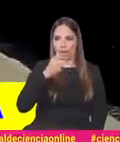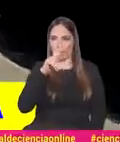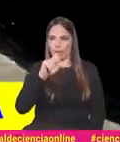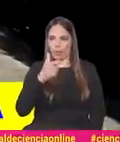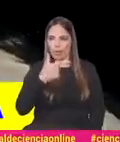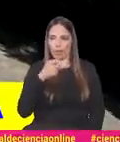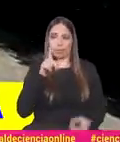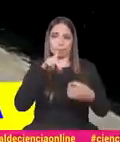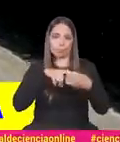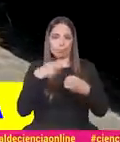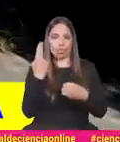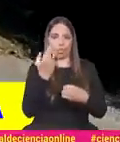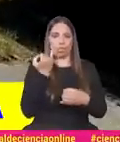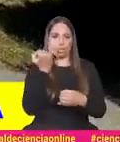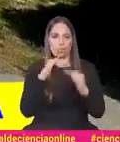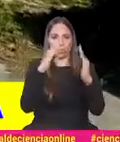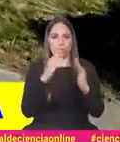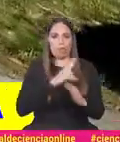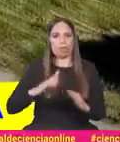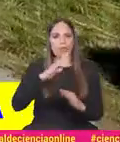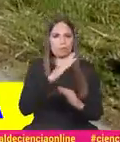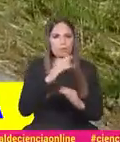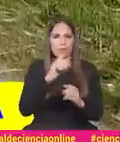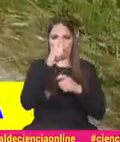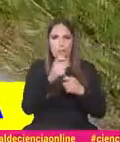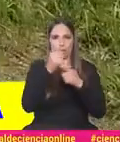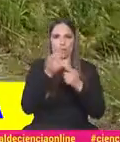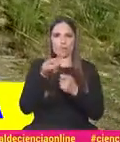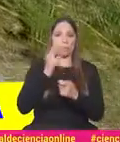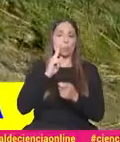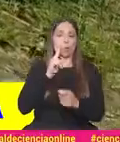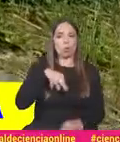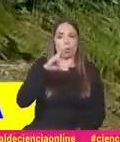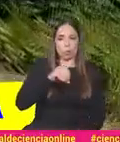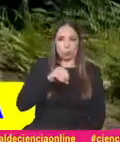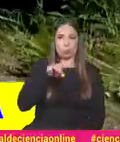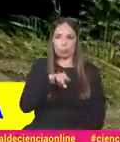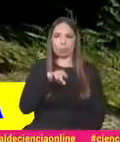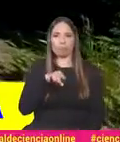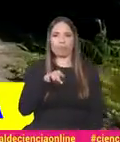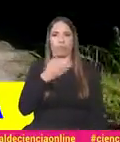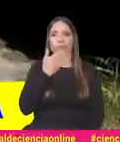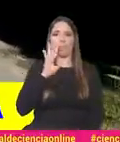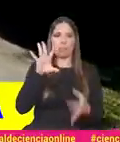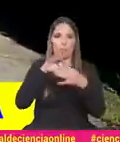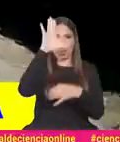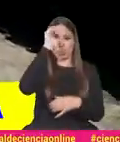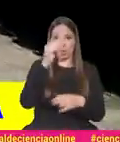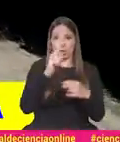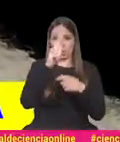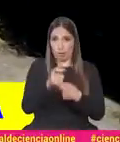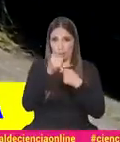Nacional de Investigação Agrária e Veterinária, dirigida pelo Dr. Nuno Canada. O INIAVE depende do Ministério da